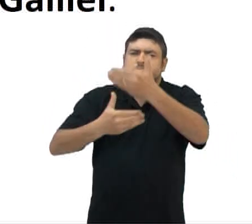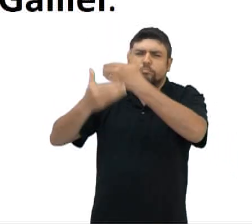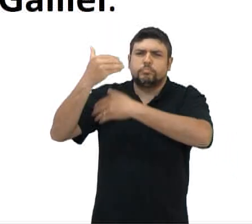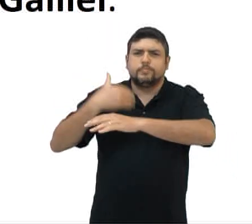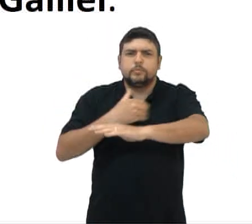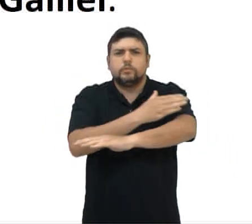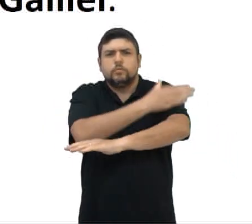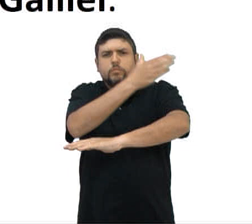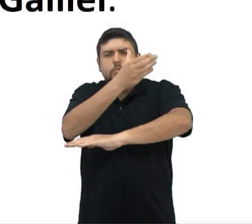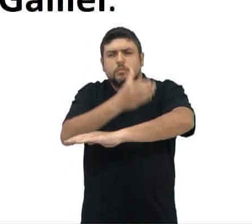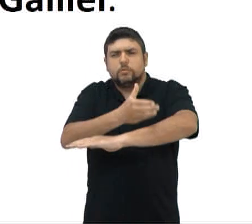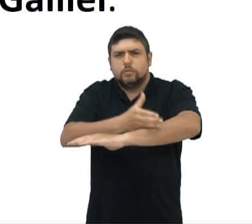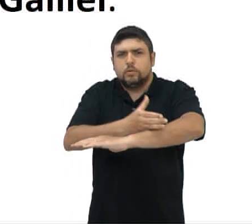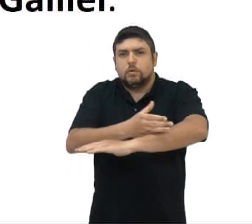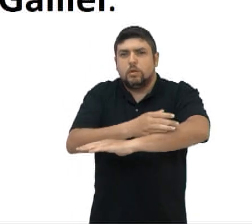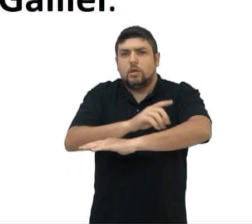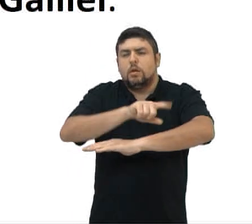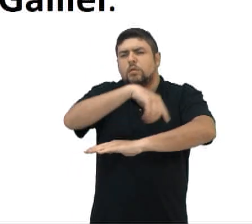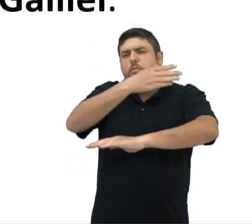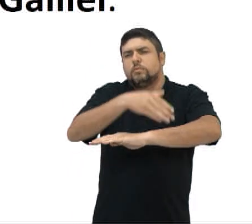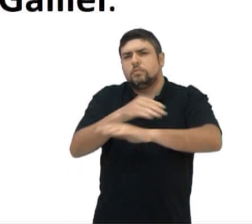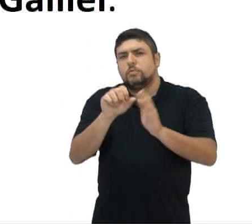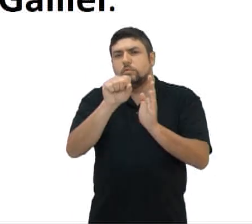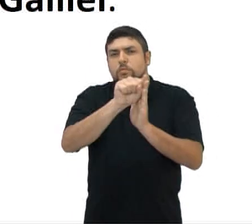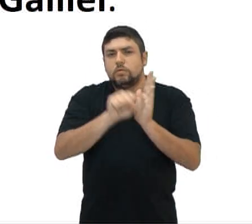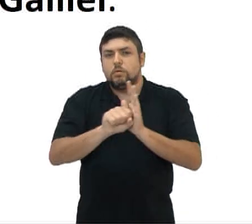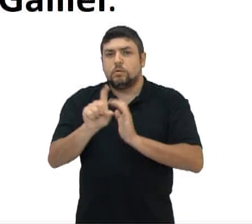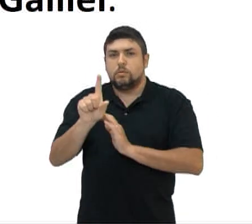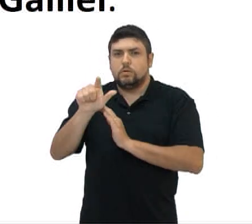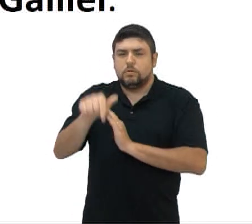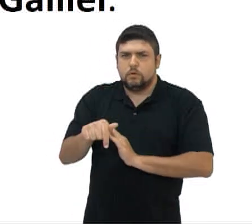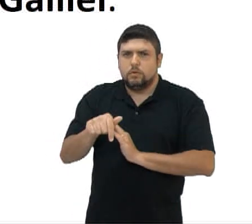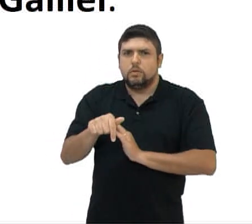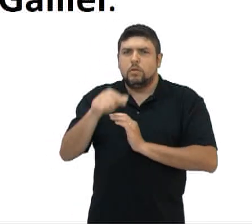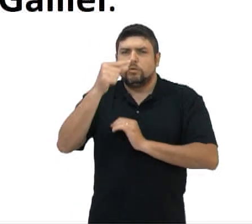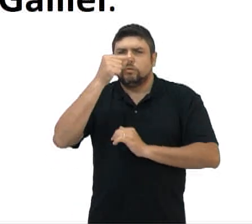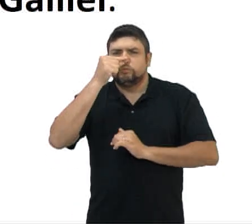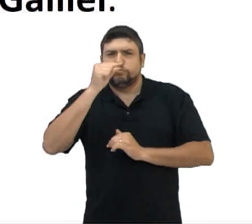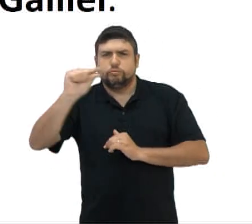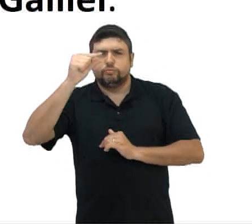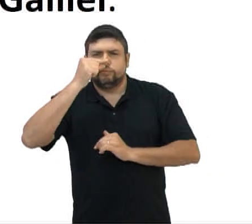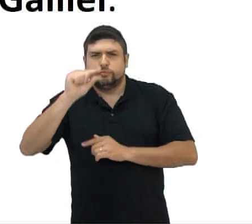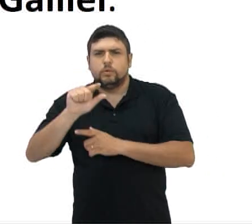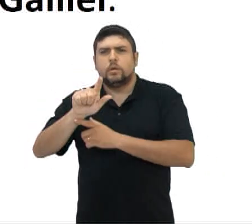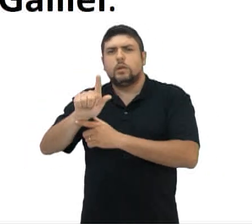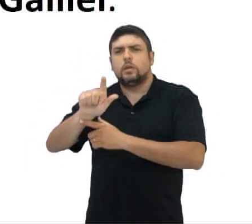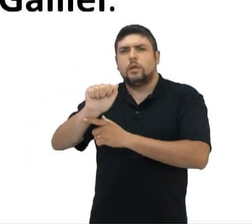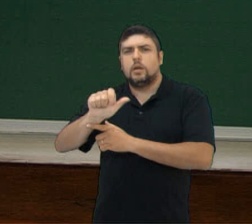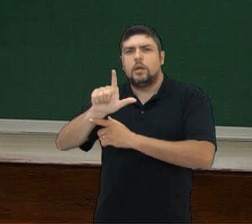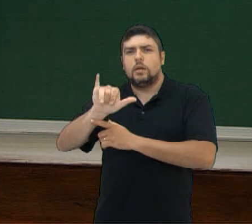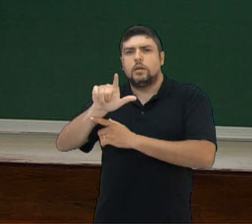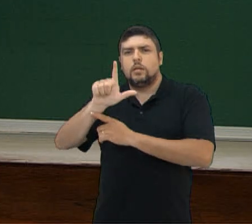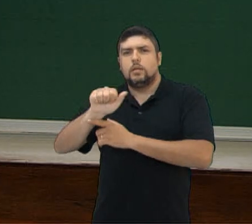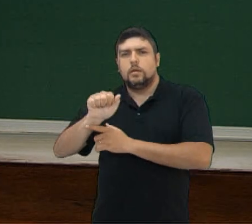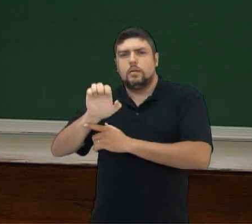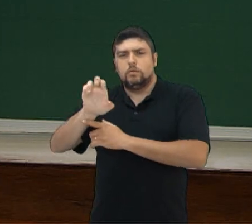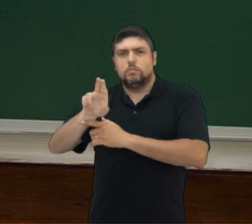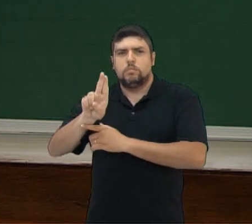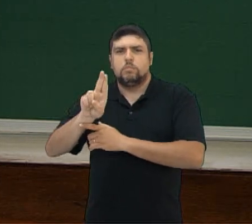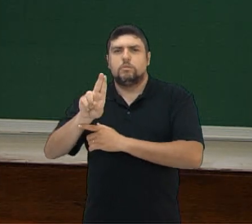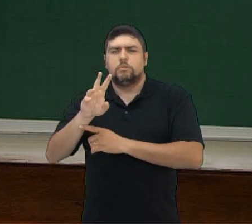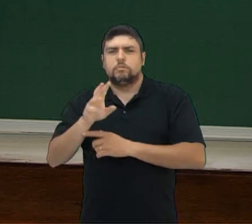primeira configuração sólida no século XVII, principalmente com Galileu Galilei. Lembram desse nominho, das aulas de ciência, aulas de